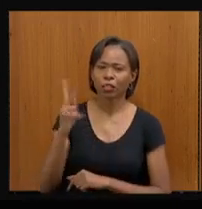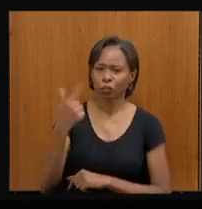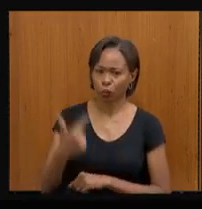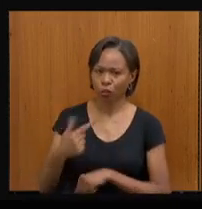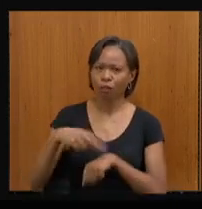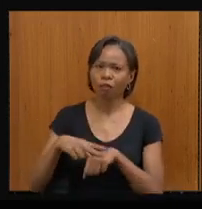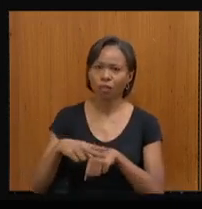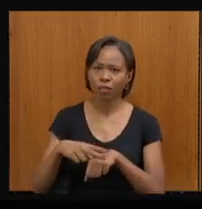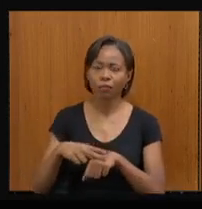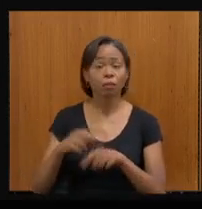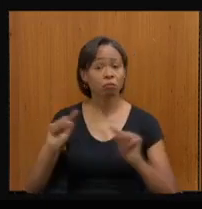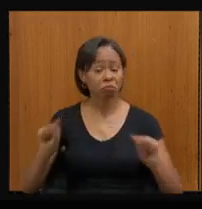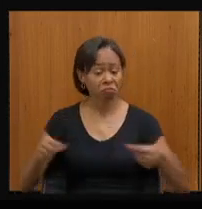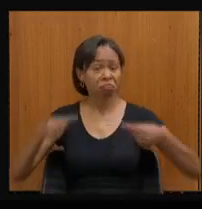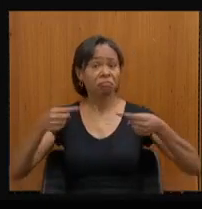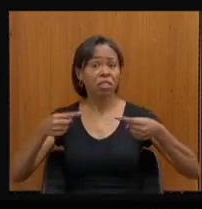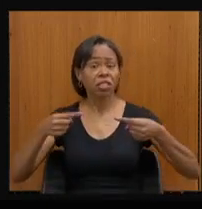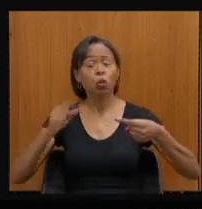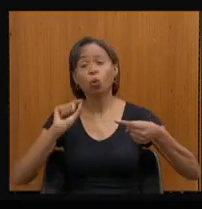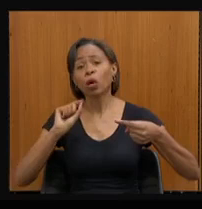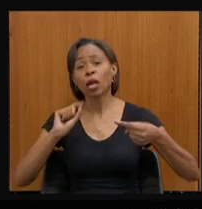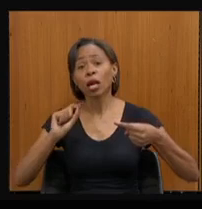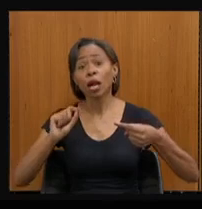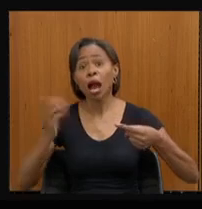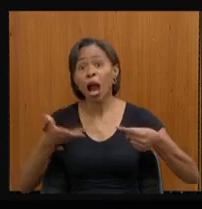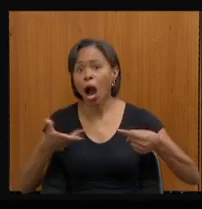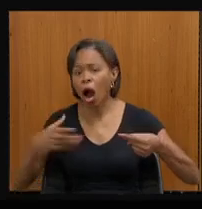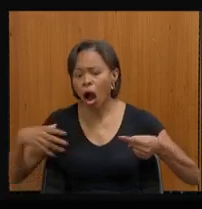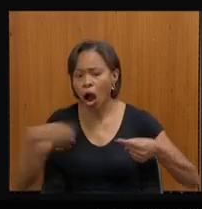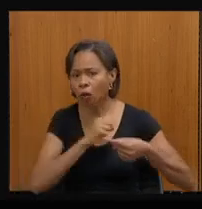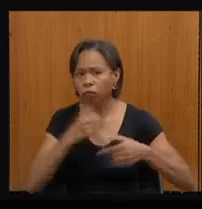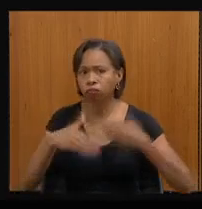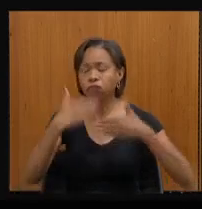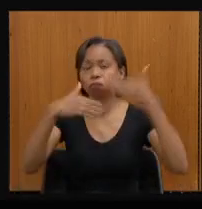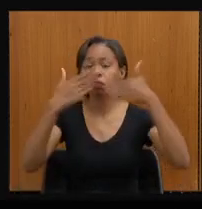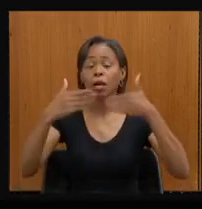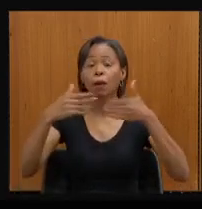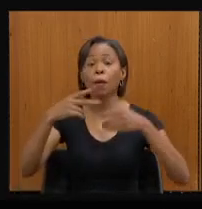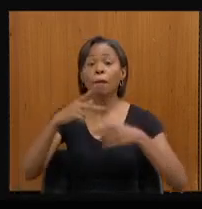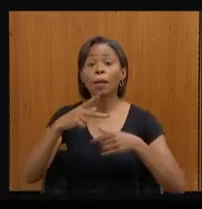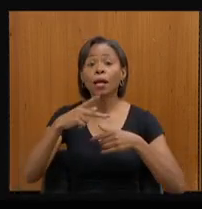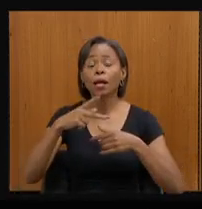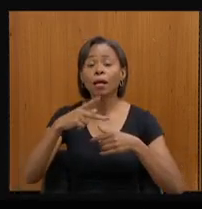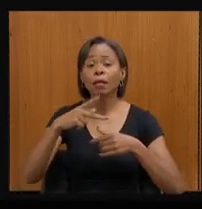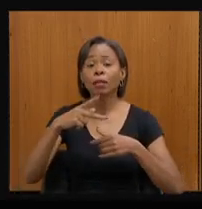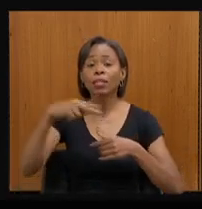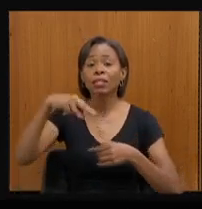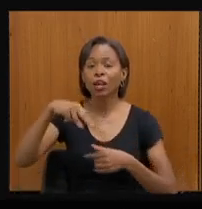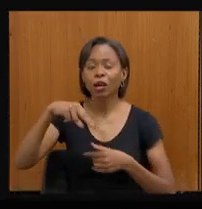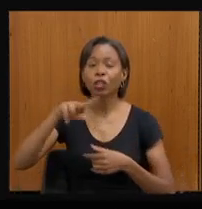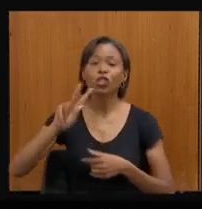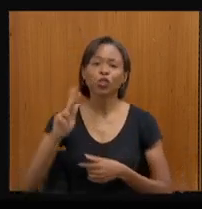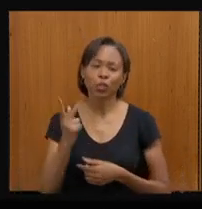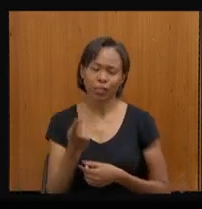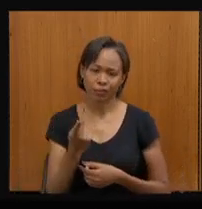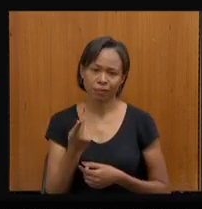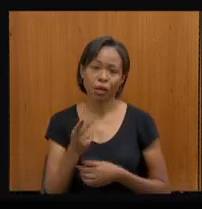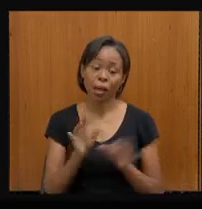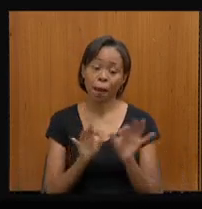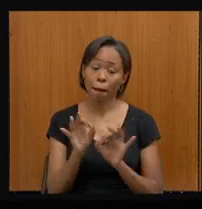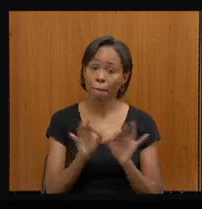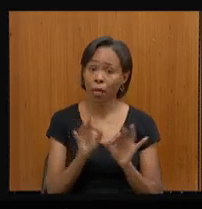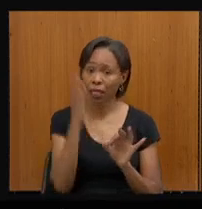os desafios acelerar o Plano Nacional de hidrogênio de baixo tá bom o Plano Nacional